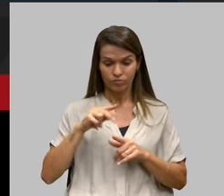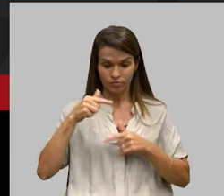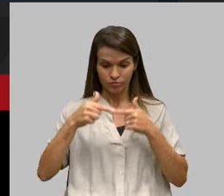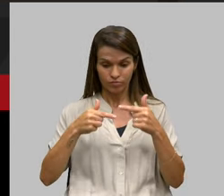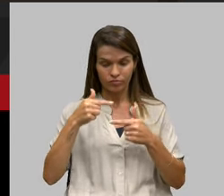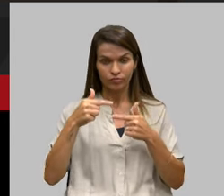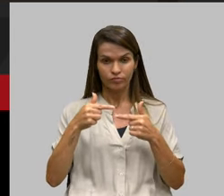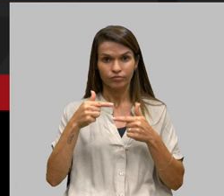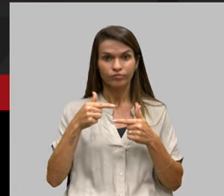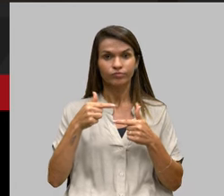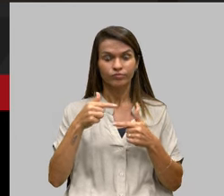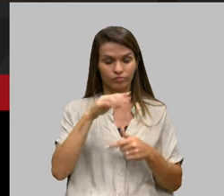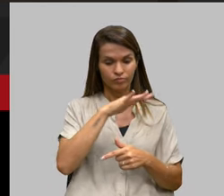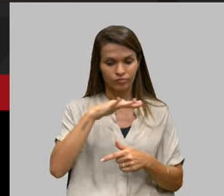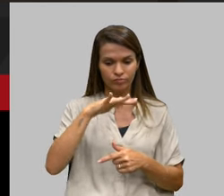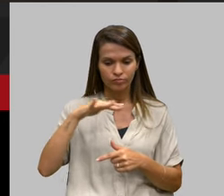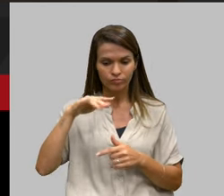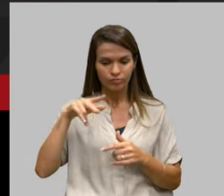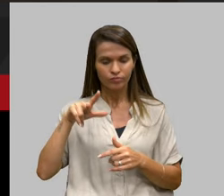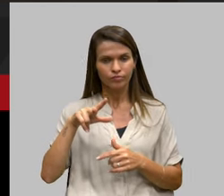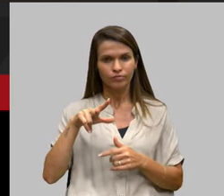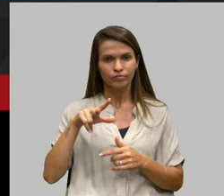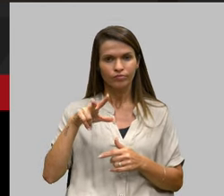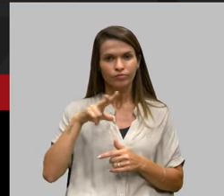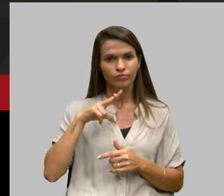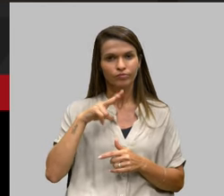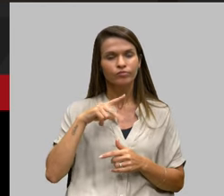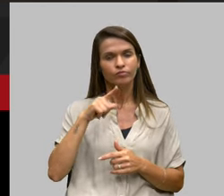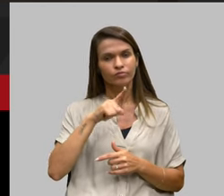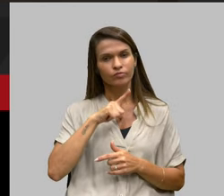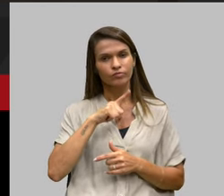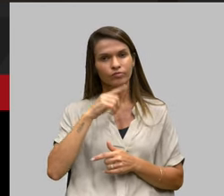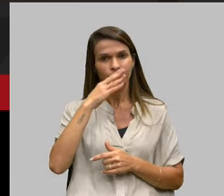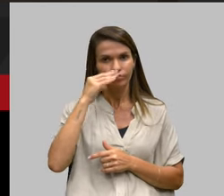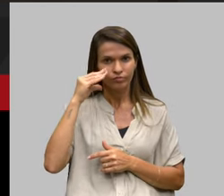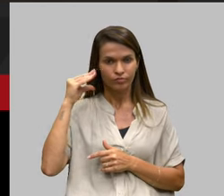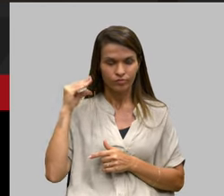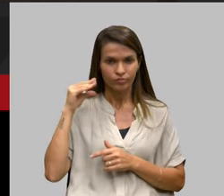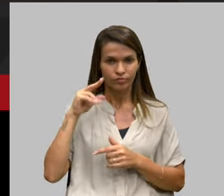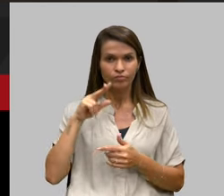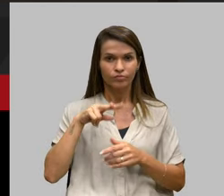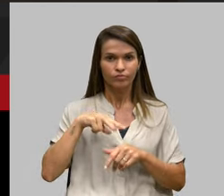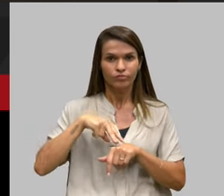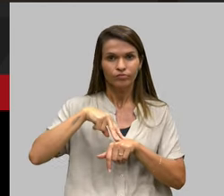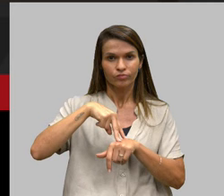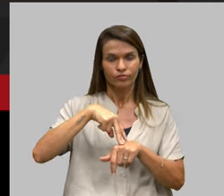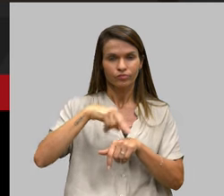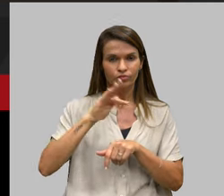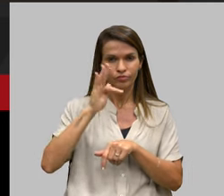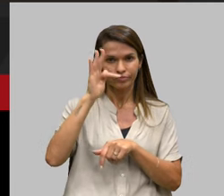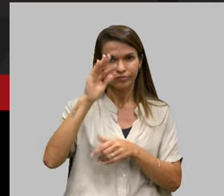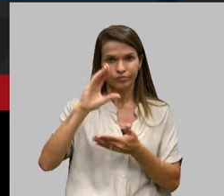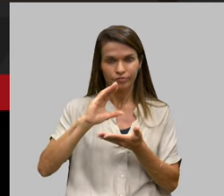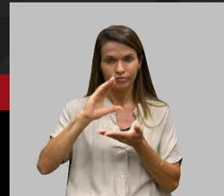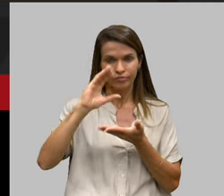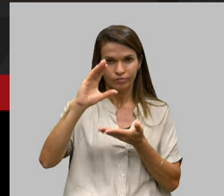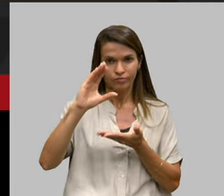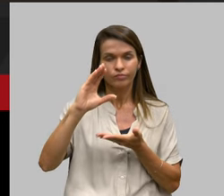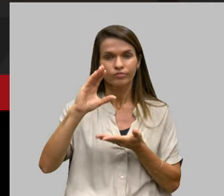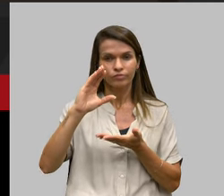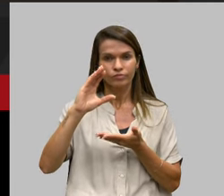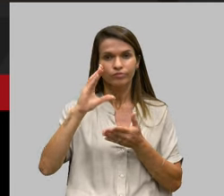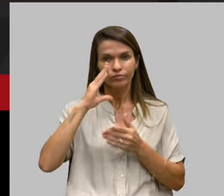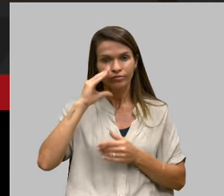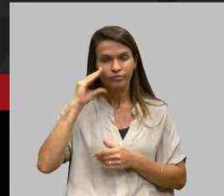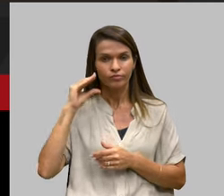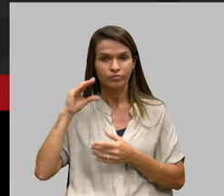próprios então passam a assumir os funcionários eh o assumir os futuros benefícios dos Servidores antes